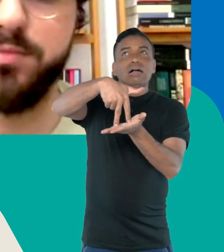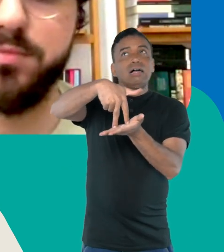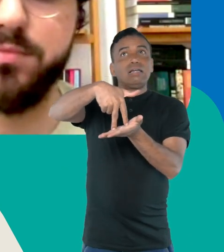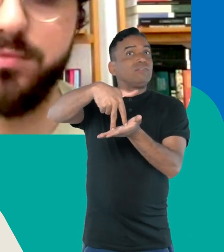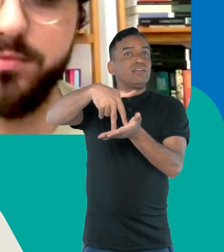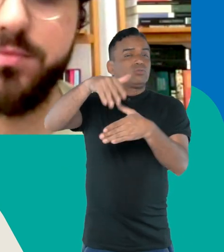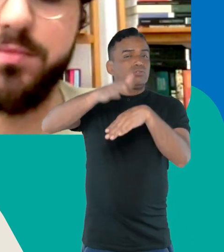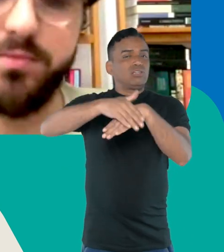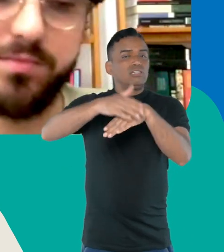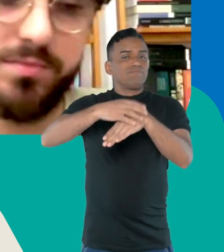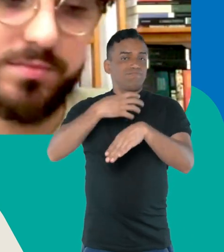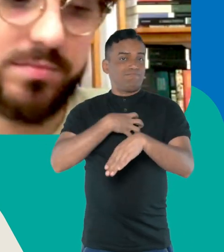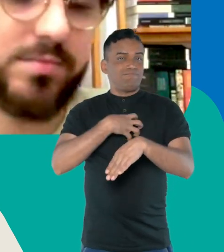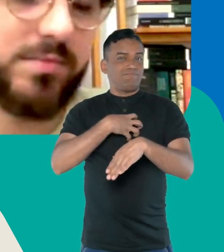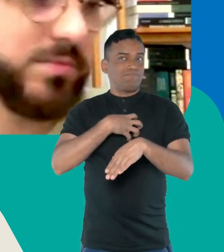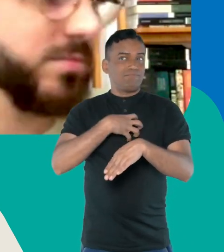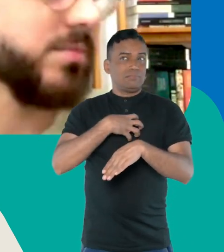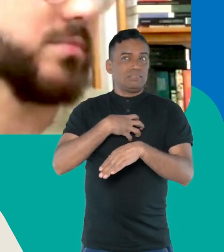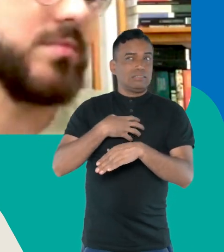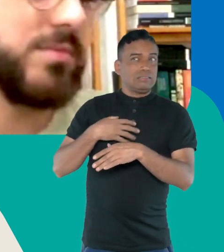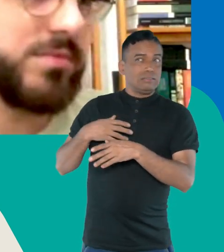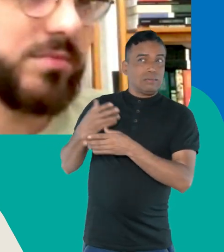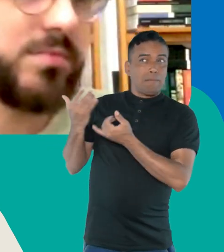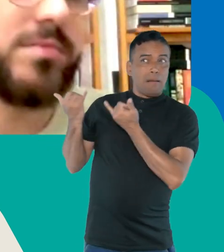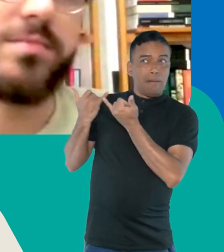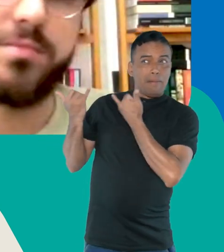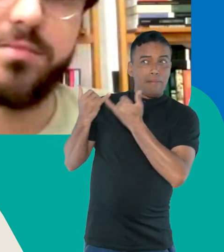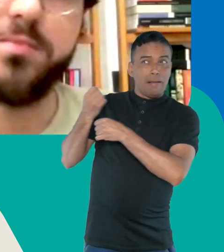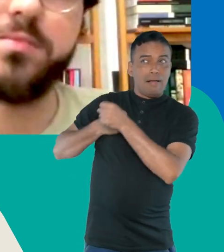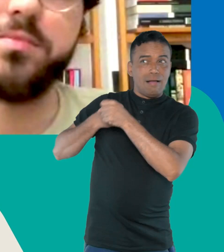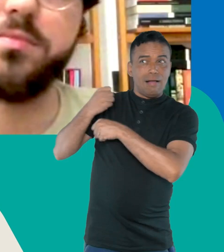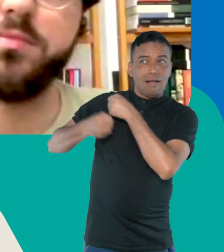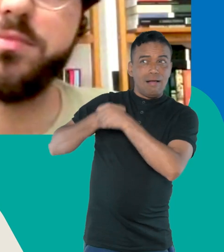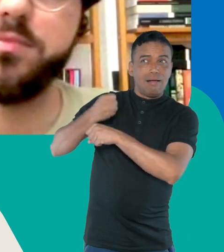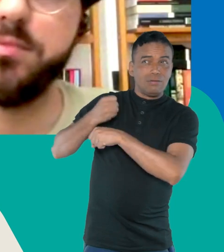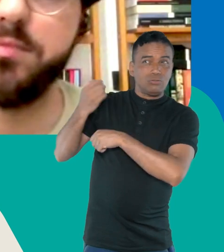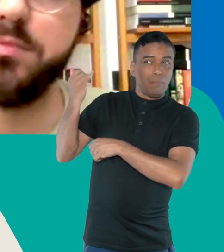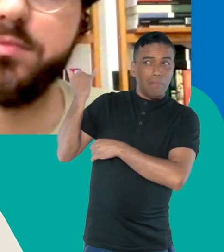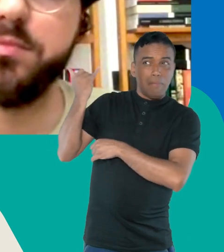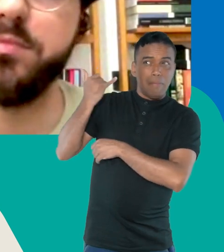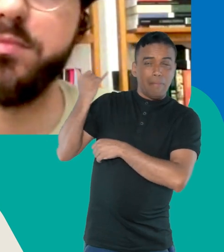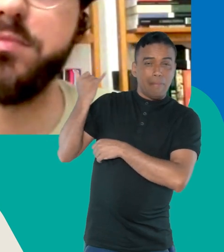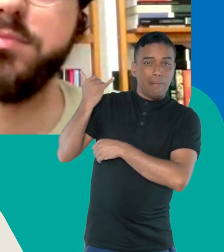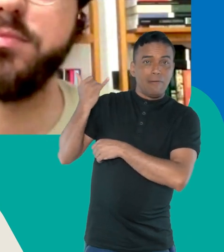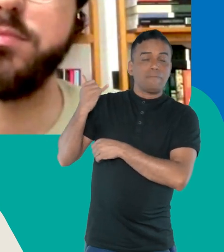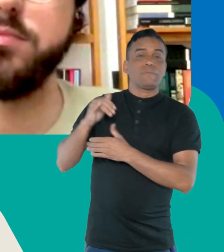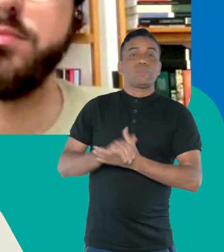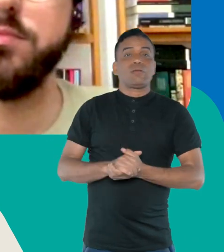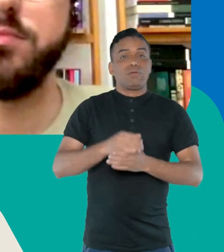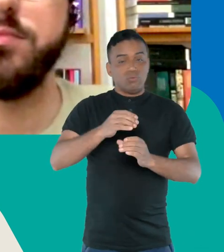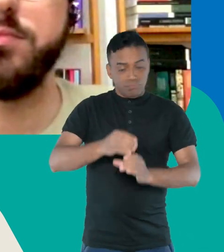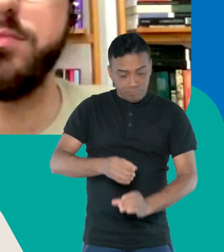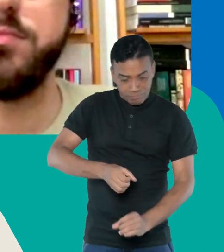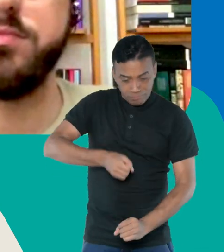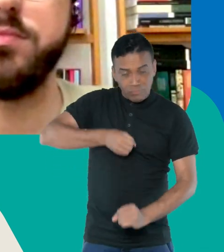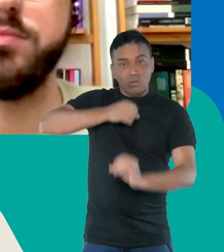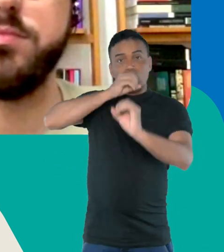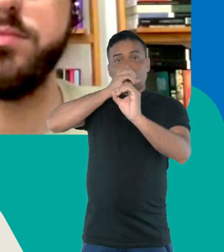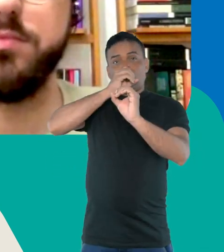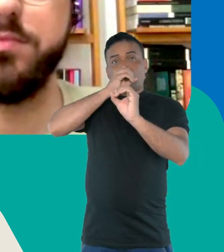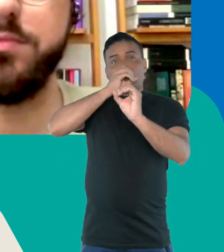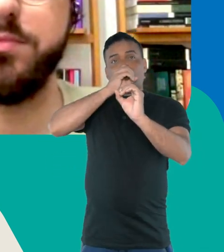mandava, o que foi soprado nos seus ouvidos já há alguns anos levados pelo vento. pegou a corneta que trazia e a